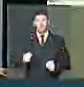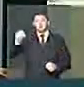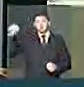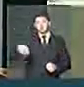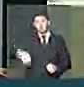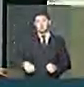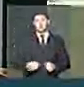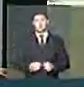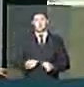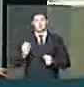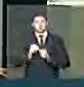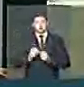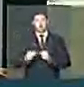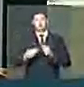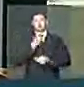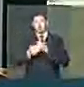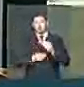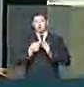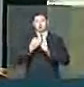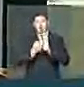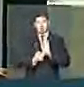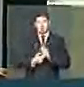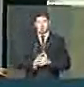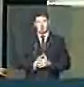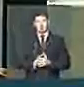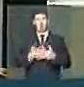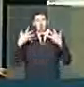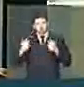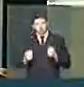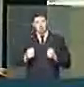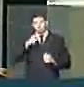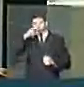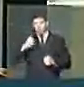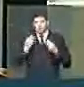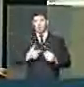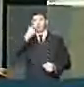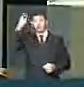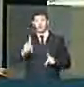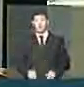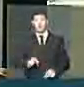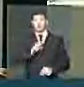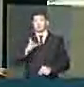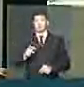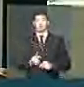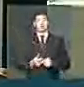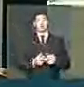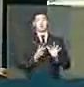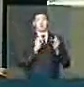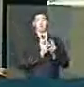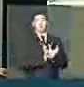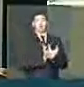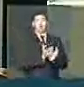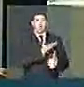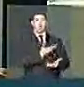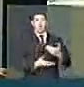sim, estabelecer mecanismos de regulação. Vamos dar força à voz do povo e não meia dúzia de famílias